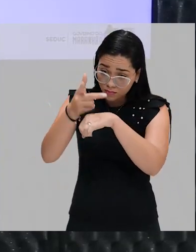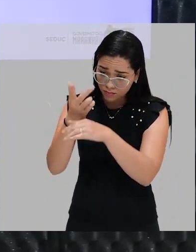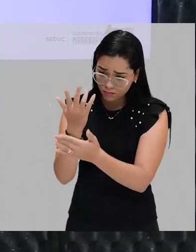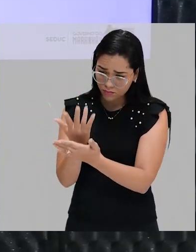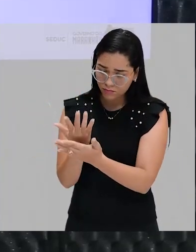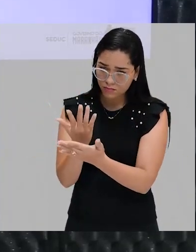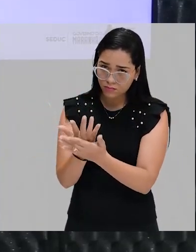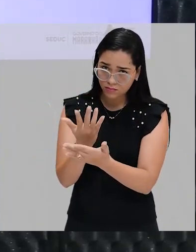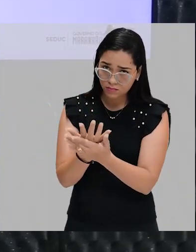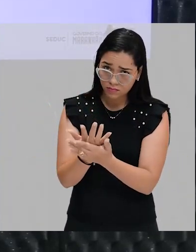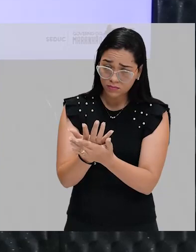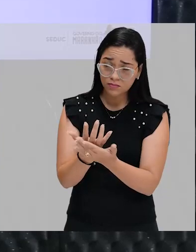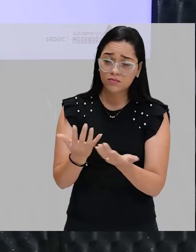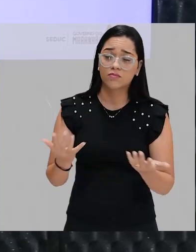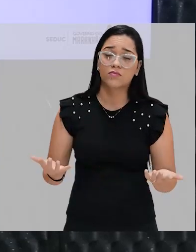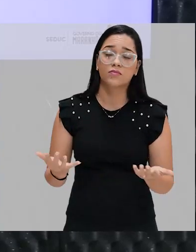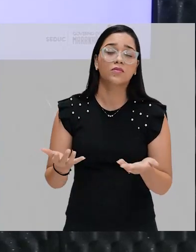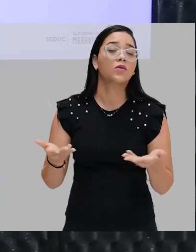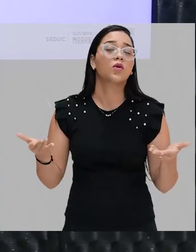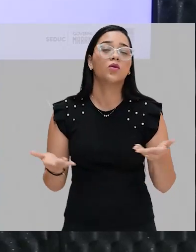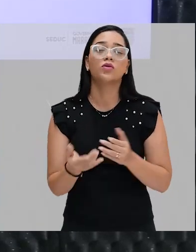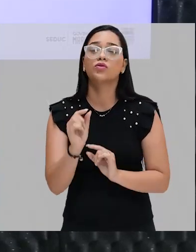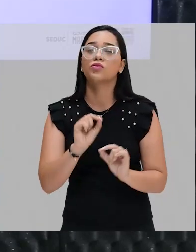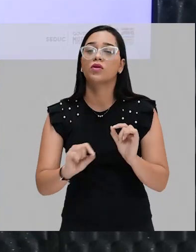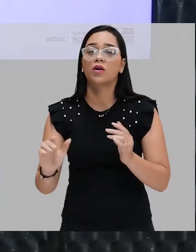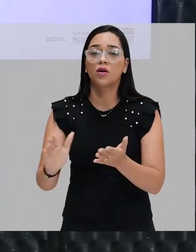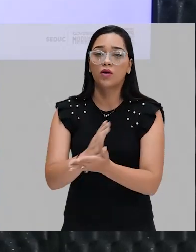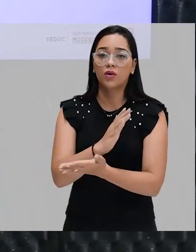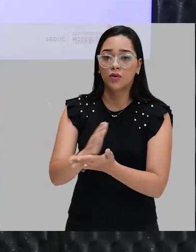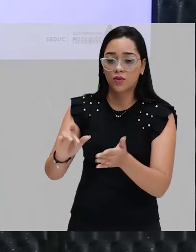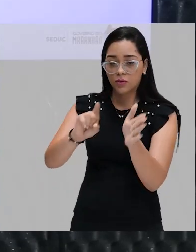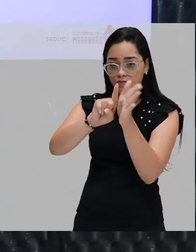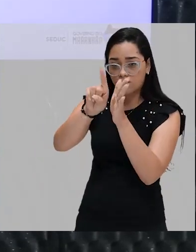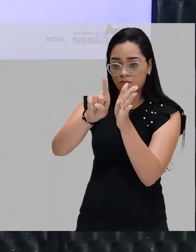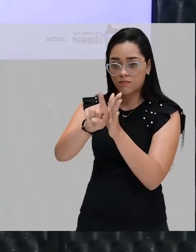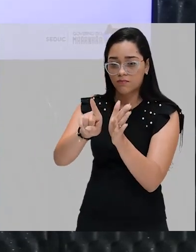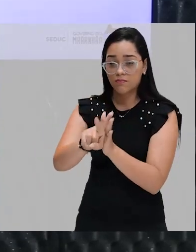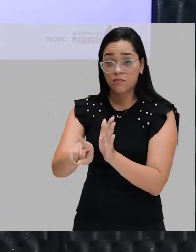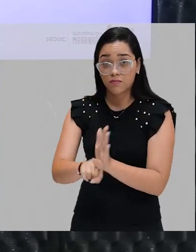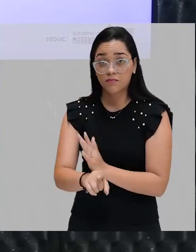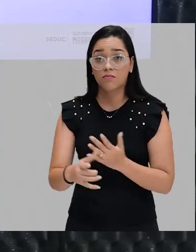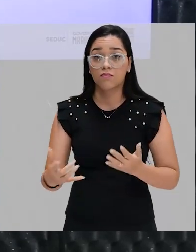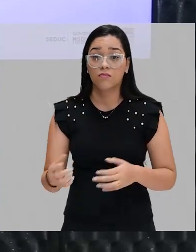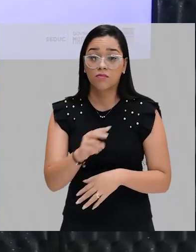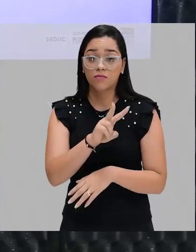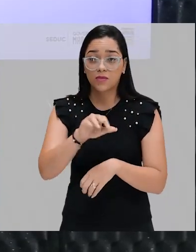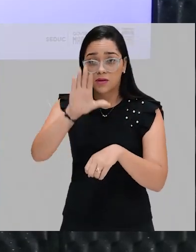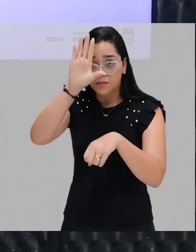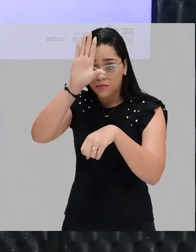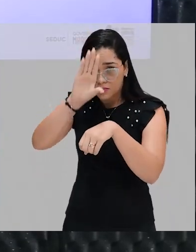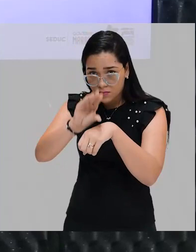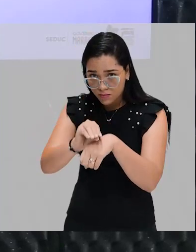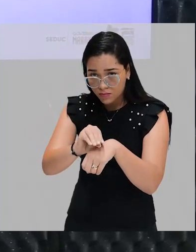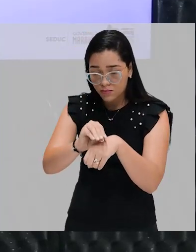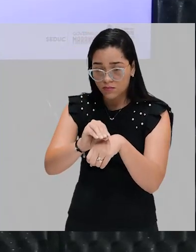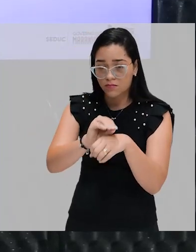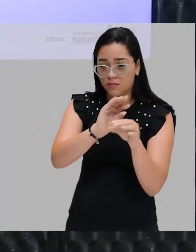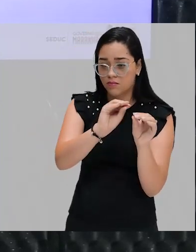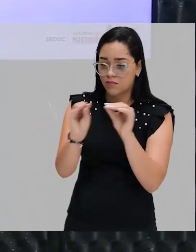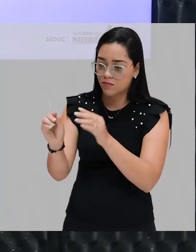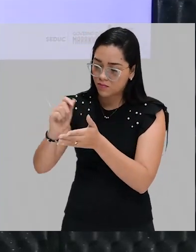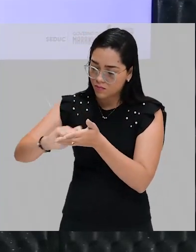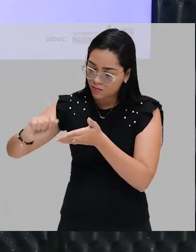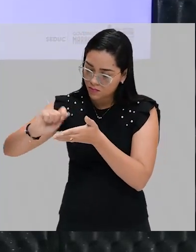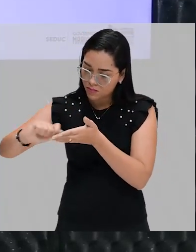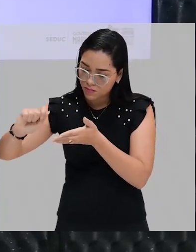e nosso vídeo, né? Vamos hoje trabalhar algumas questões. Então, você vai printar a tela, passar essas informações